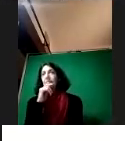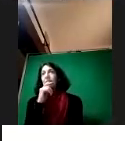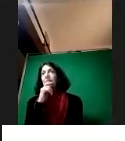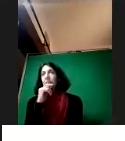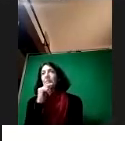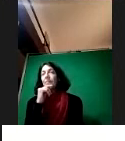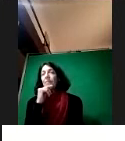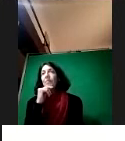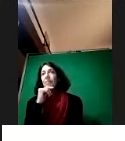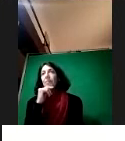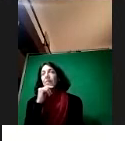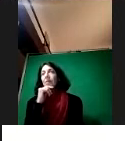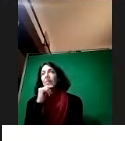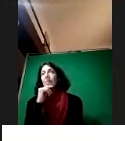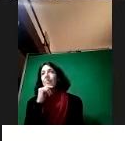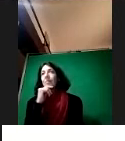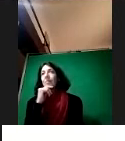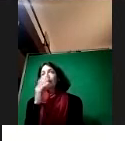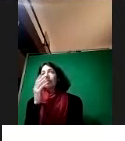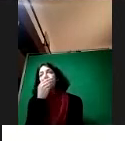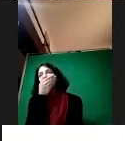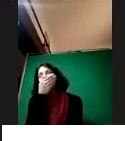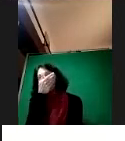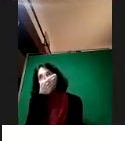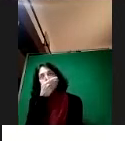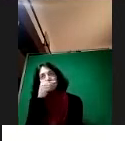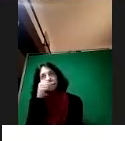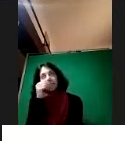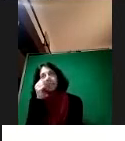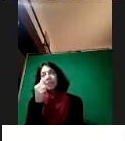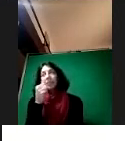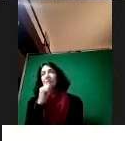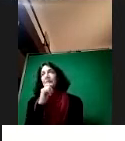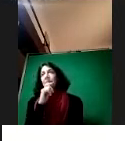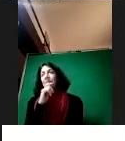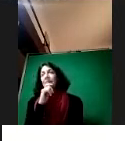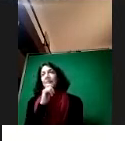onde puxar e a ideia é procurar de maneira mais, enfim,